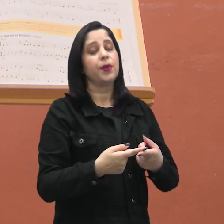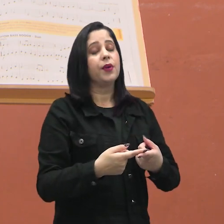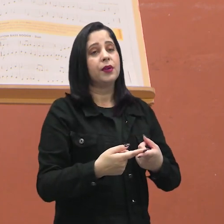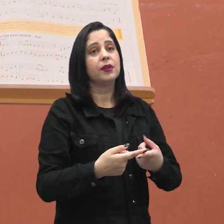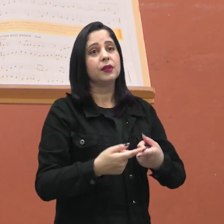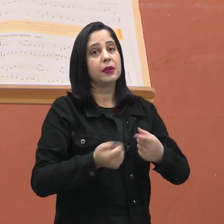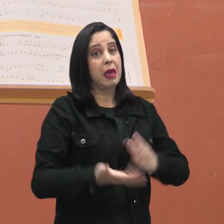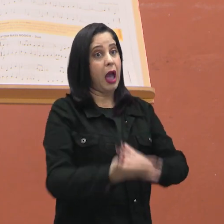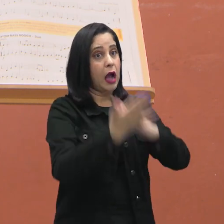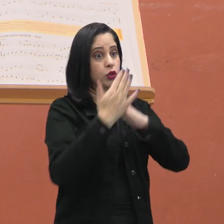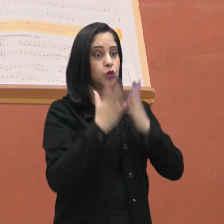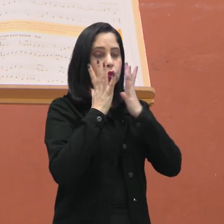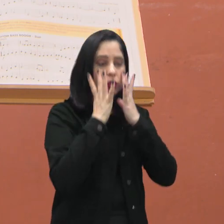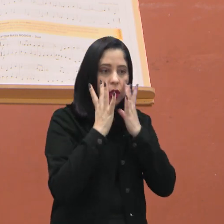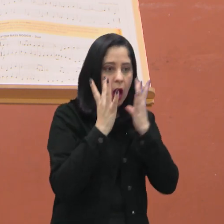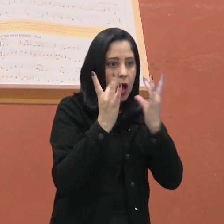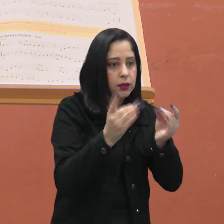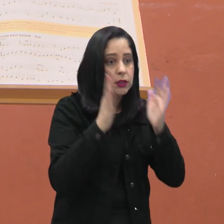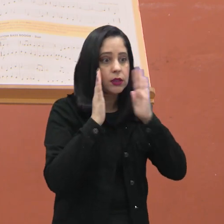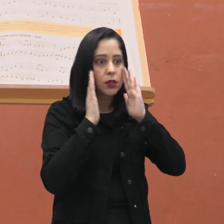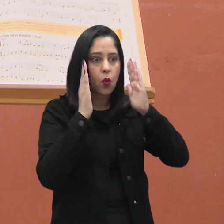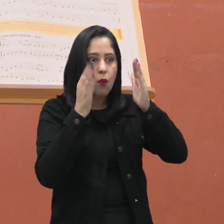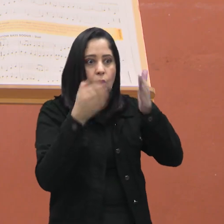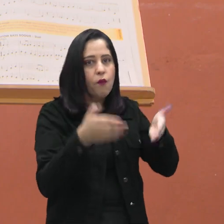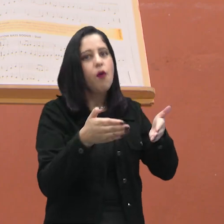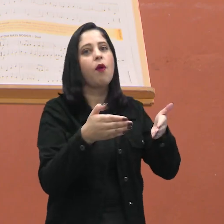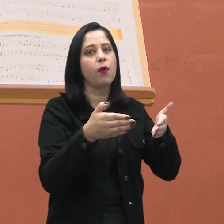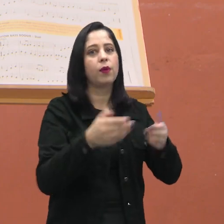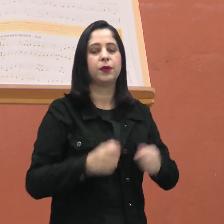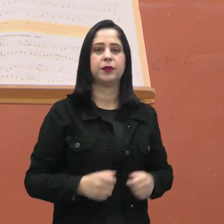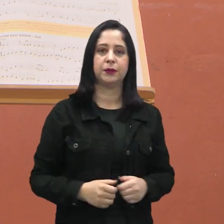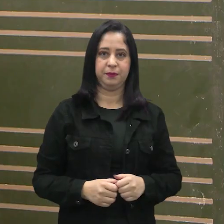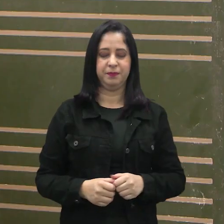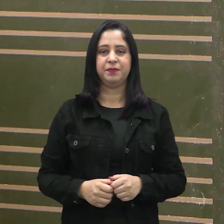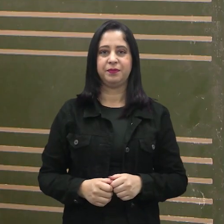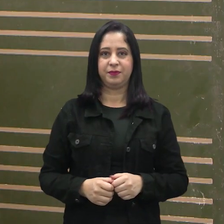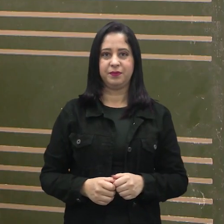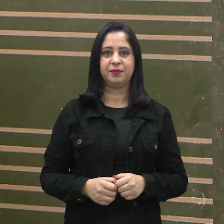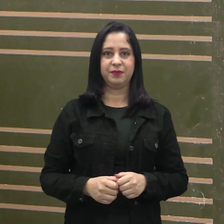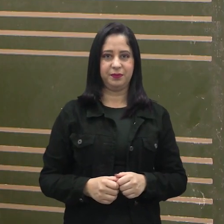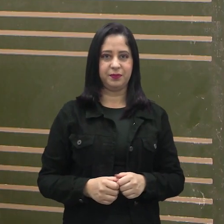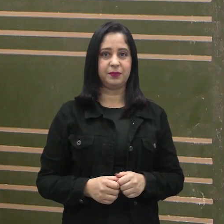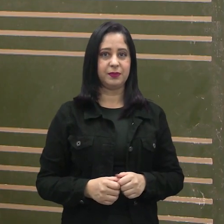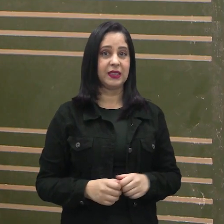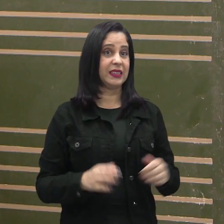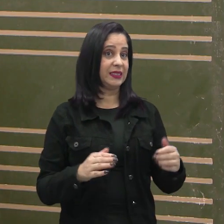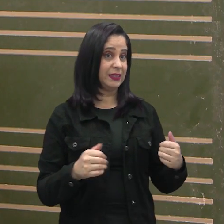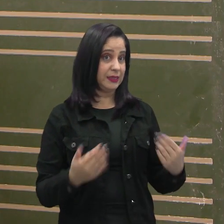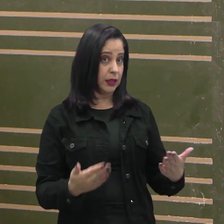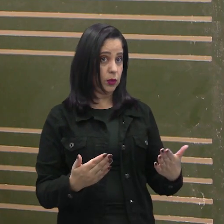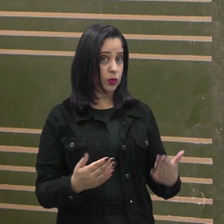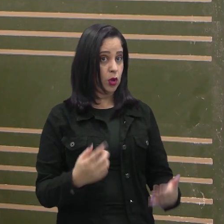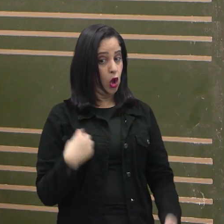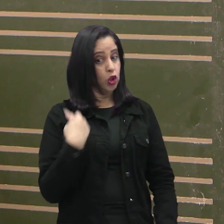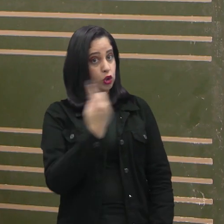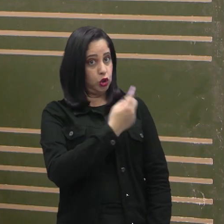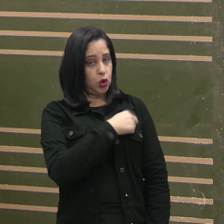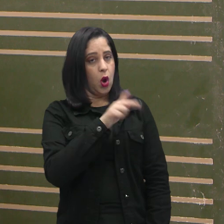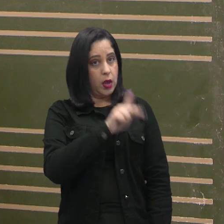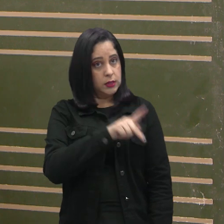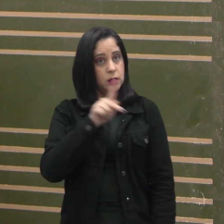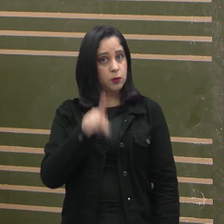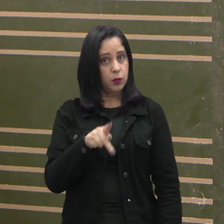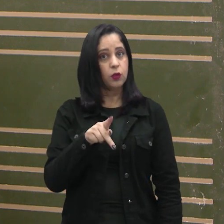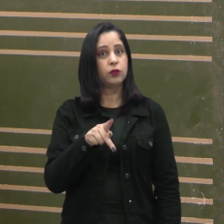principalmente para ter atenção, da escuta, essas coisas. Eu costumo dizer que a gente aqui, como educador,